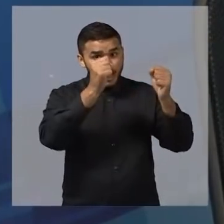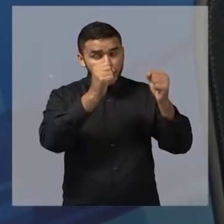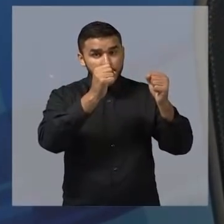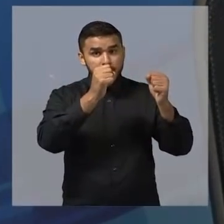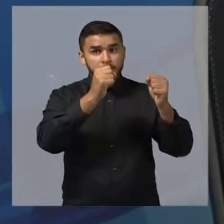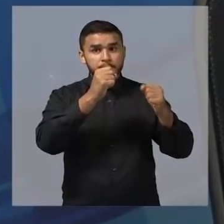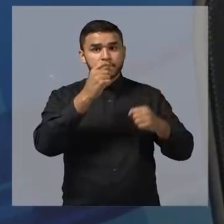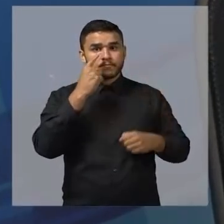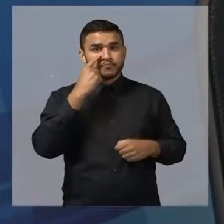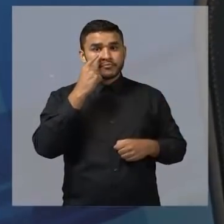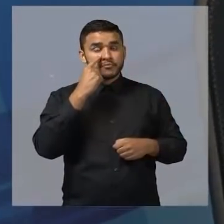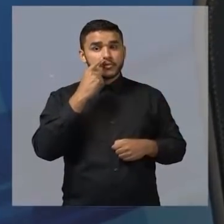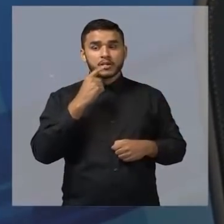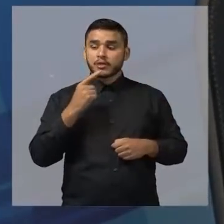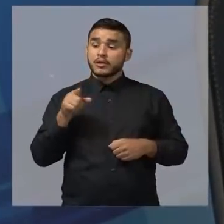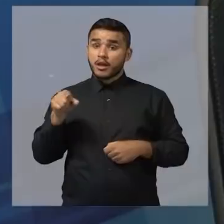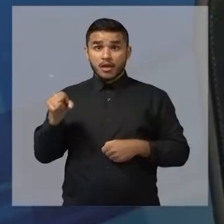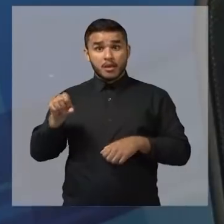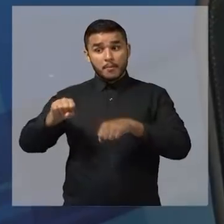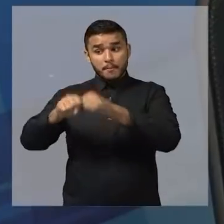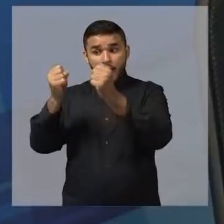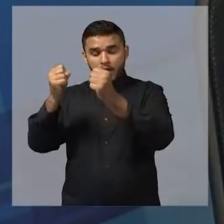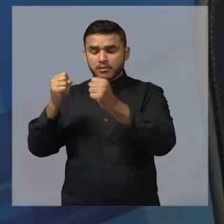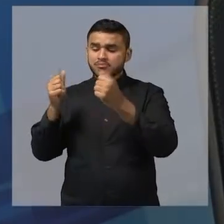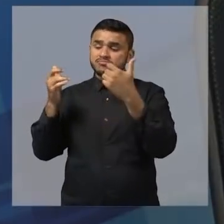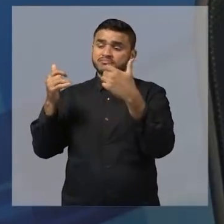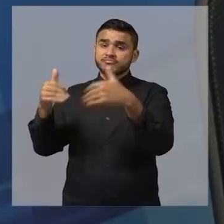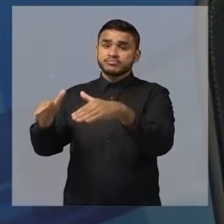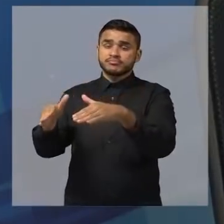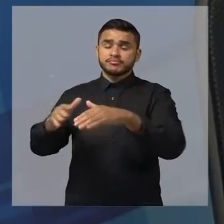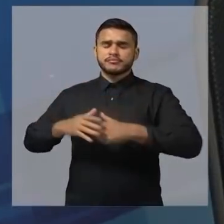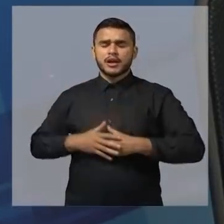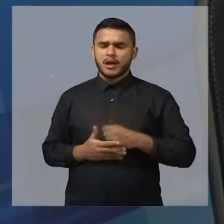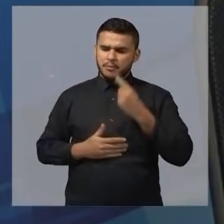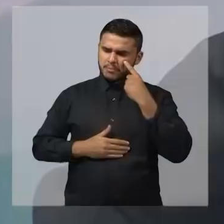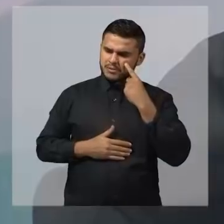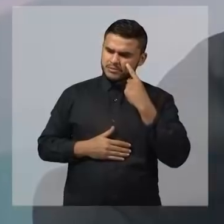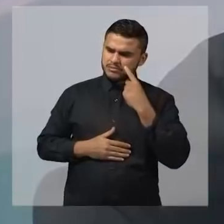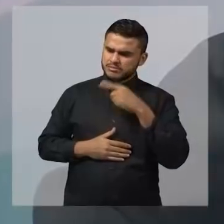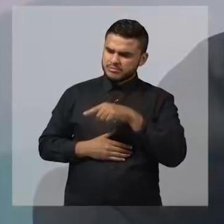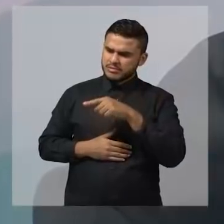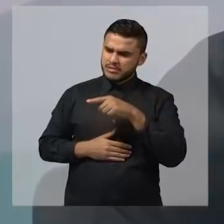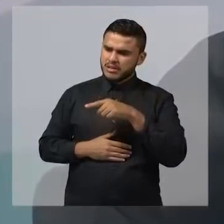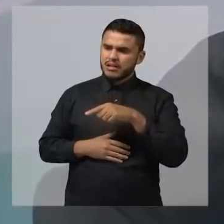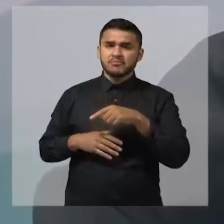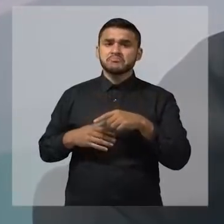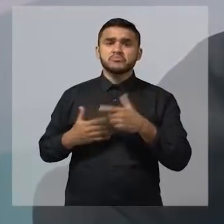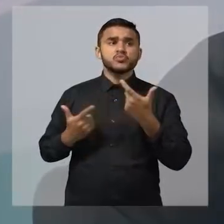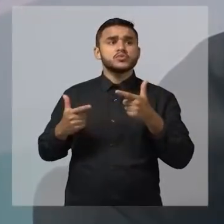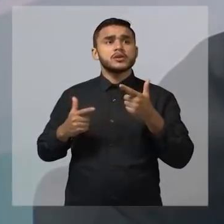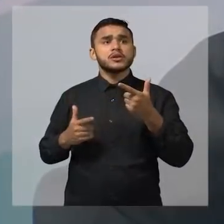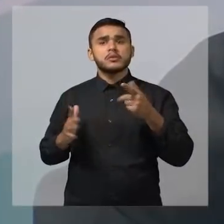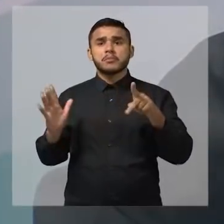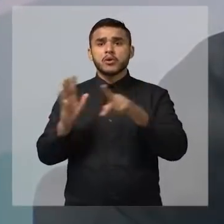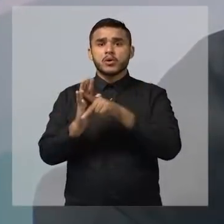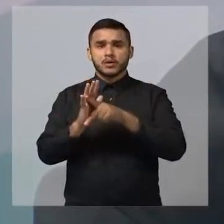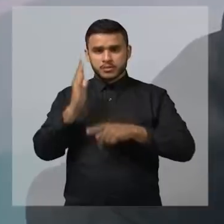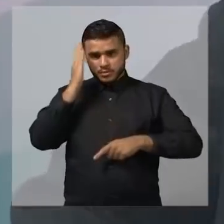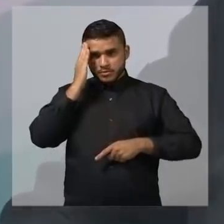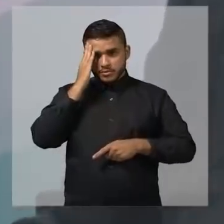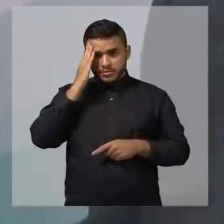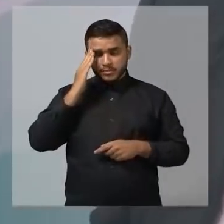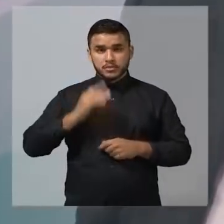abandono. E uma vez eu falando isso, alguém que estava no debate entendeu que a teoria da janela quebrada era quebrou uma janela, vai preso. Não é